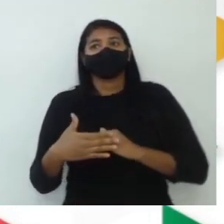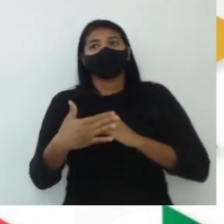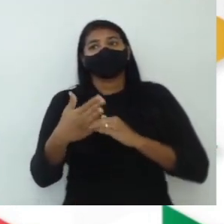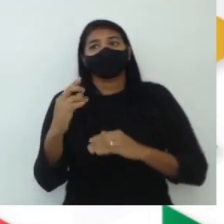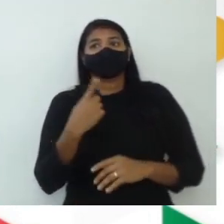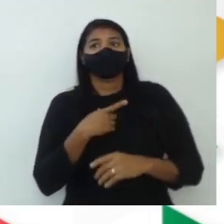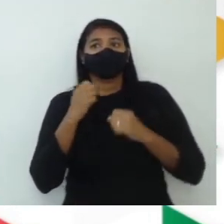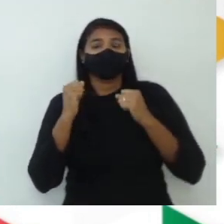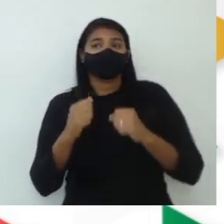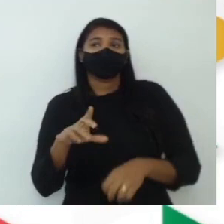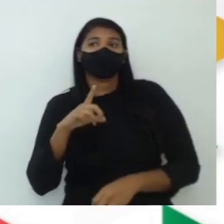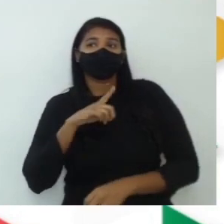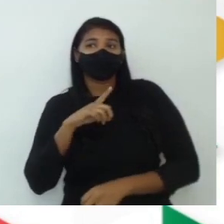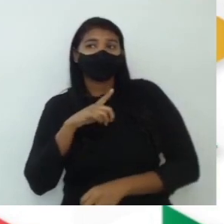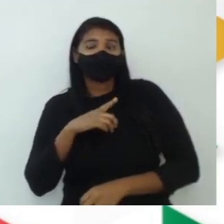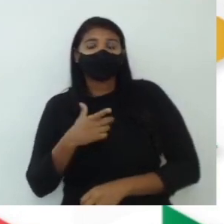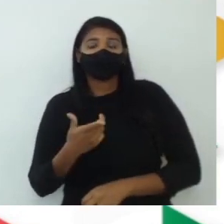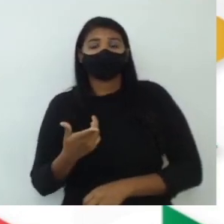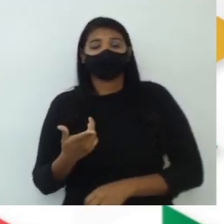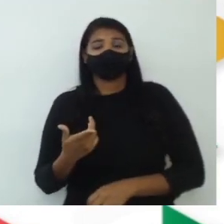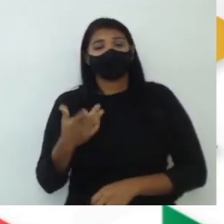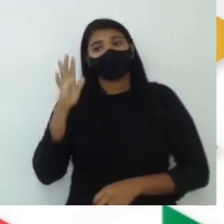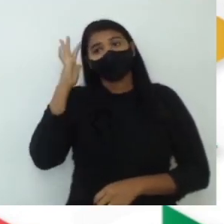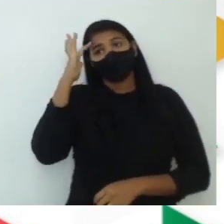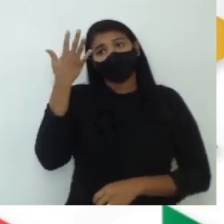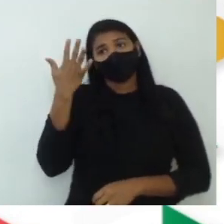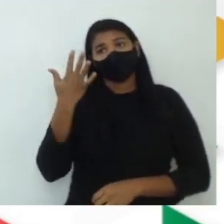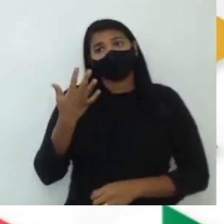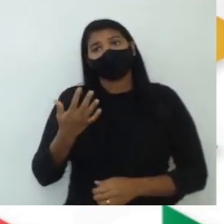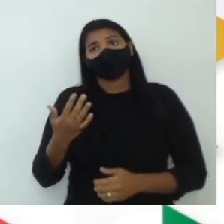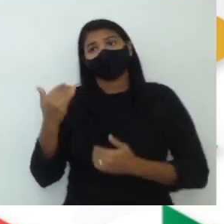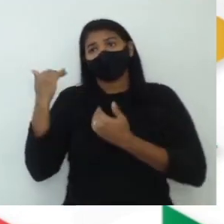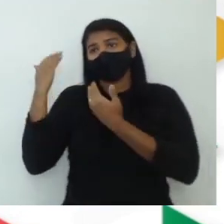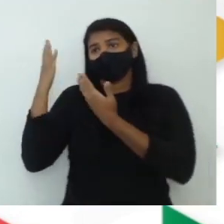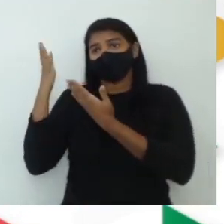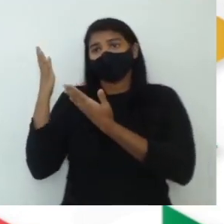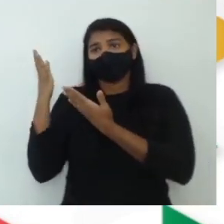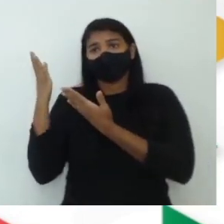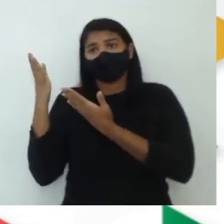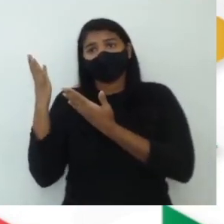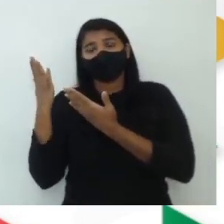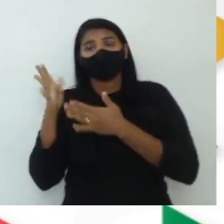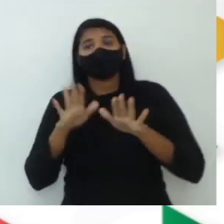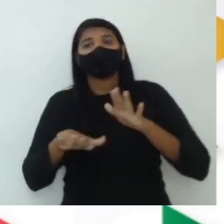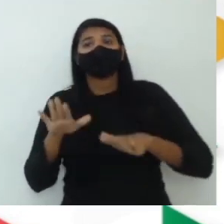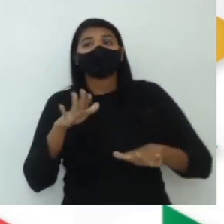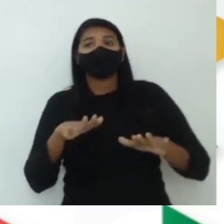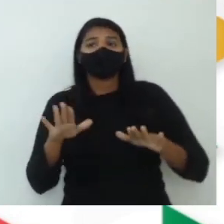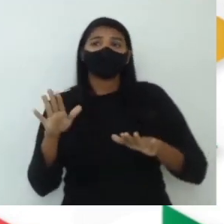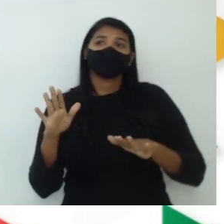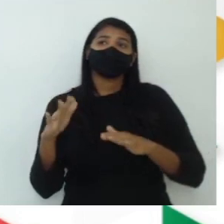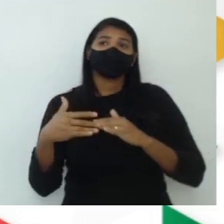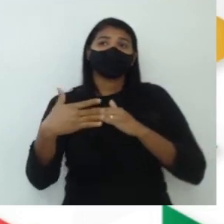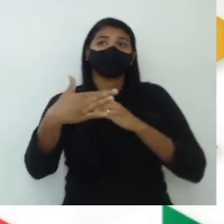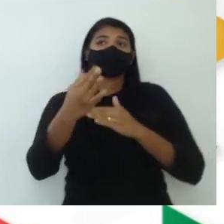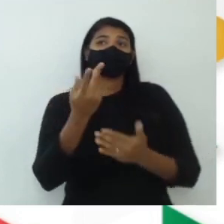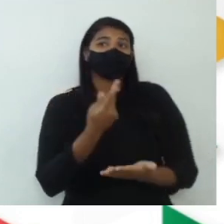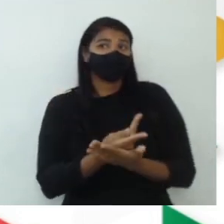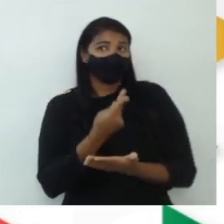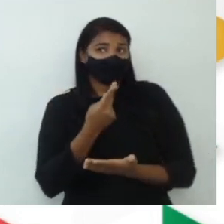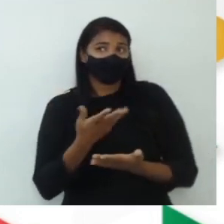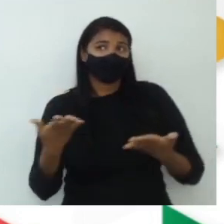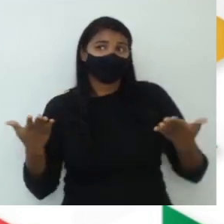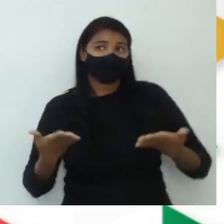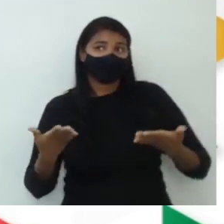pode fazer e das decisões que nós tomamos para que a gente possa cuidar do que vem por aí, né? Nós